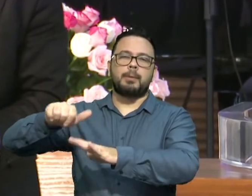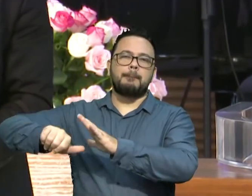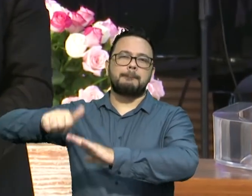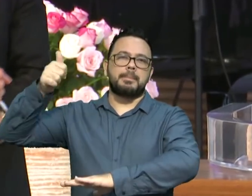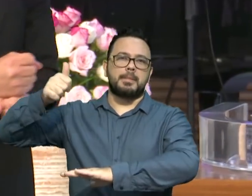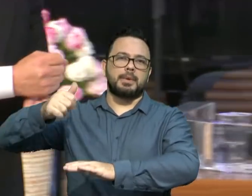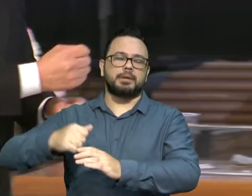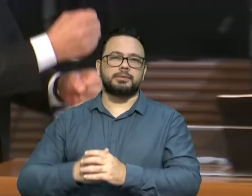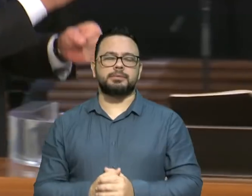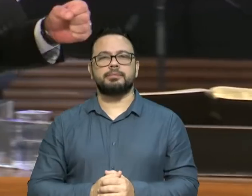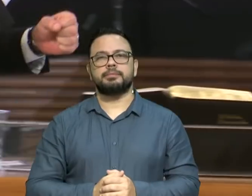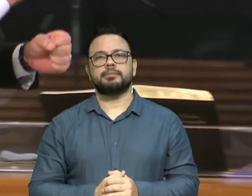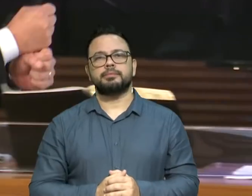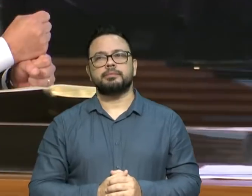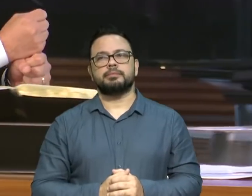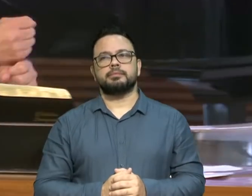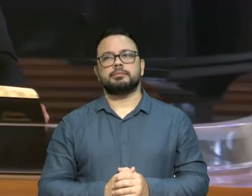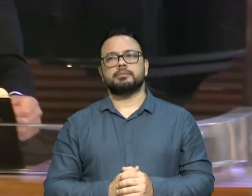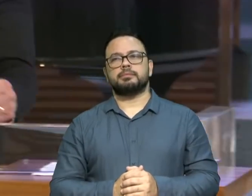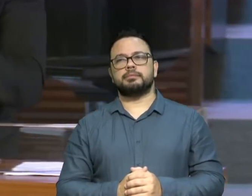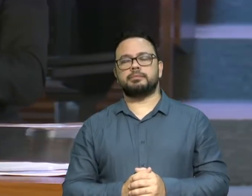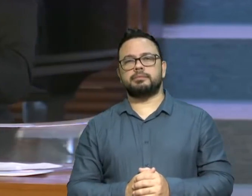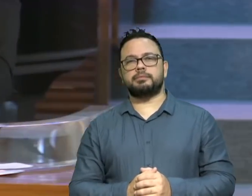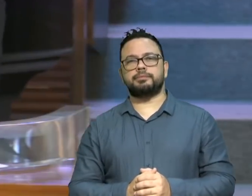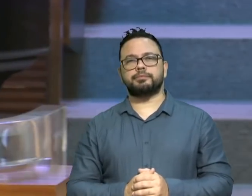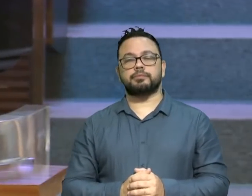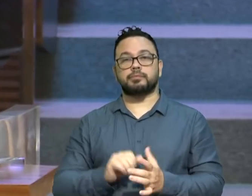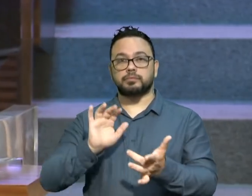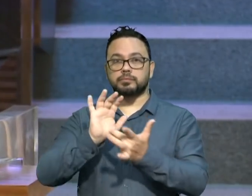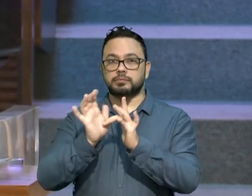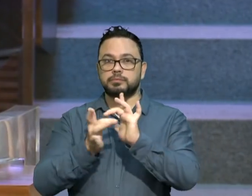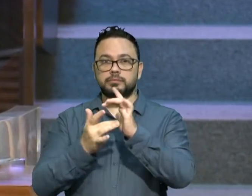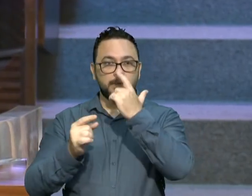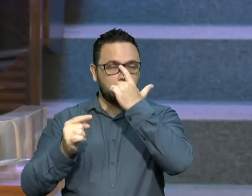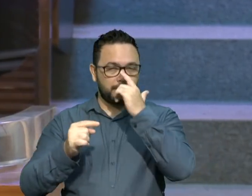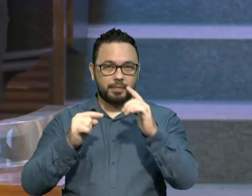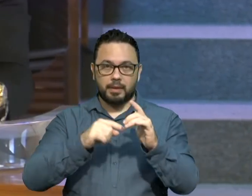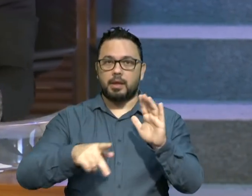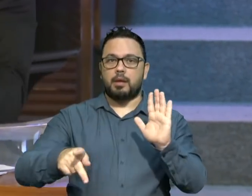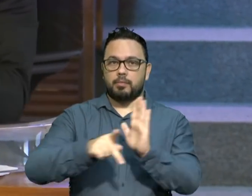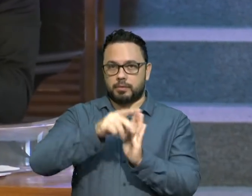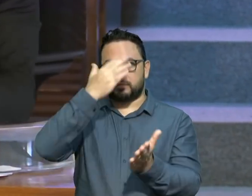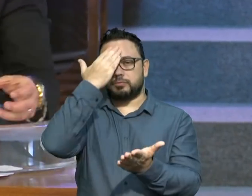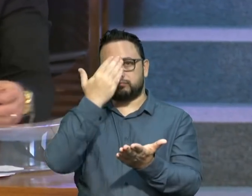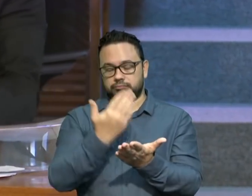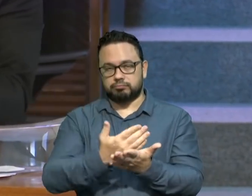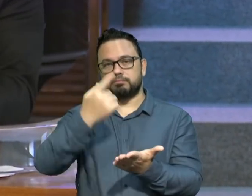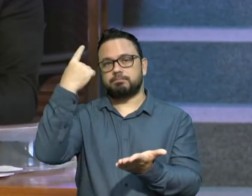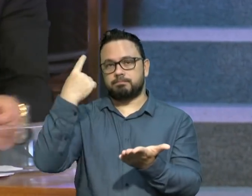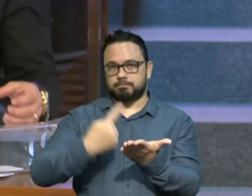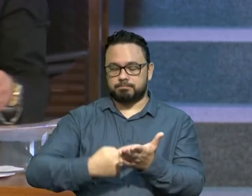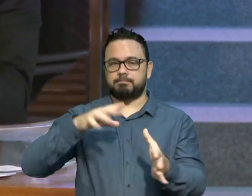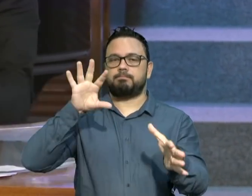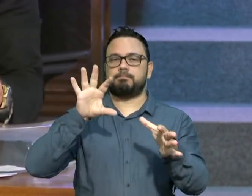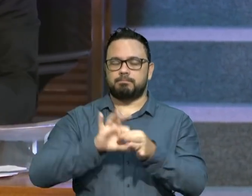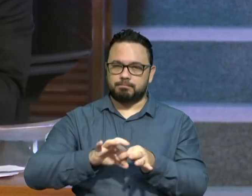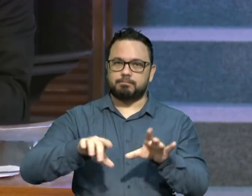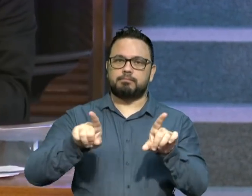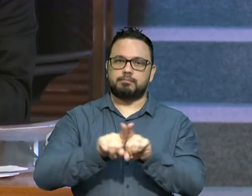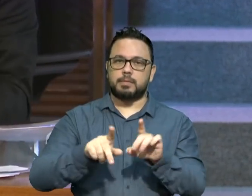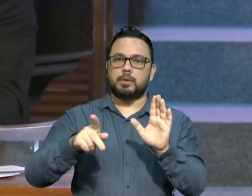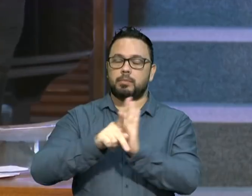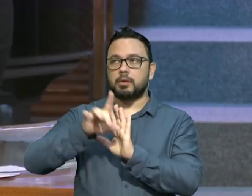penhor palavra grega a garantia a promessa a certeza o pacto aliança o